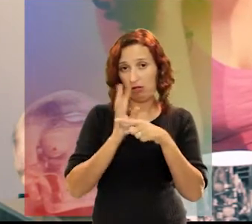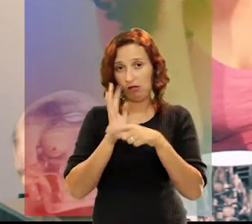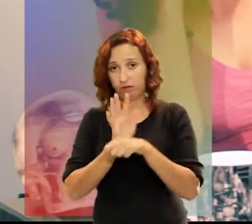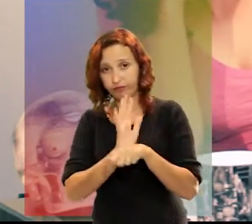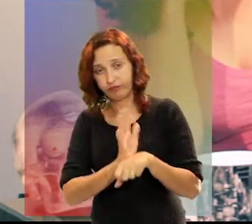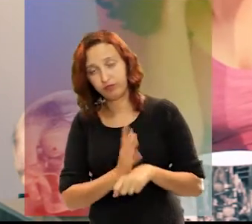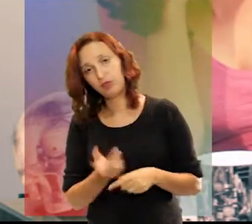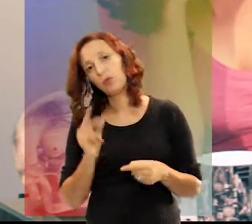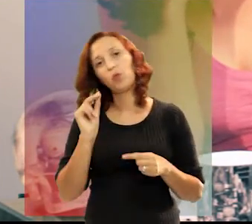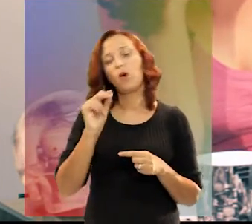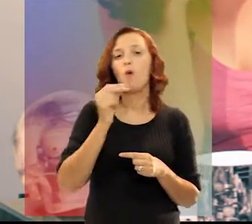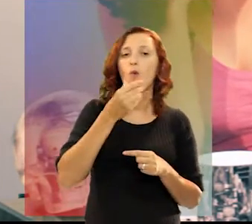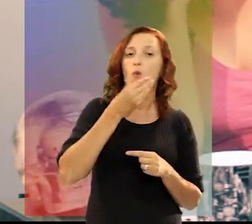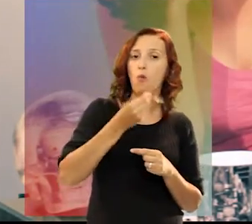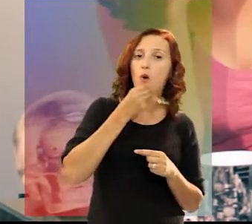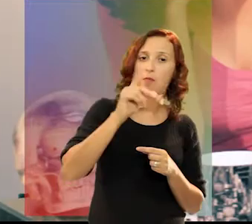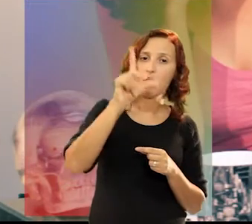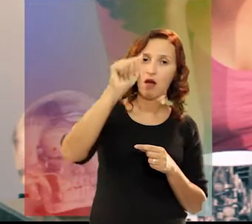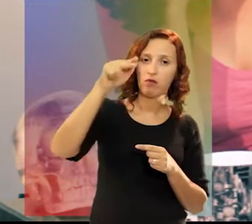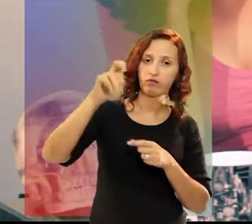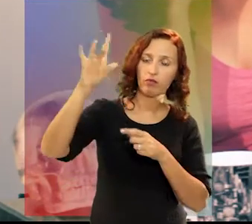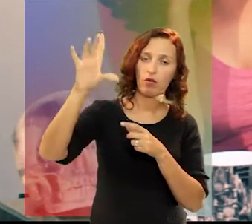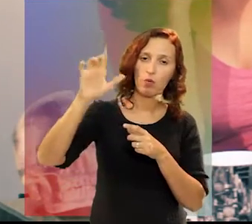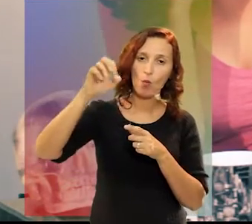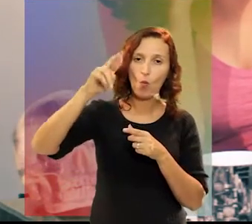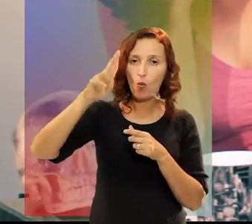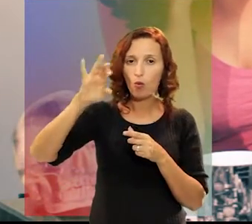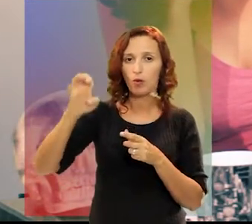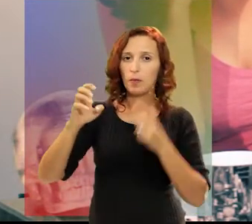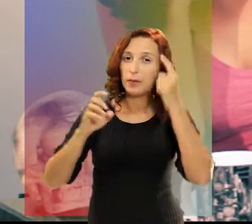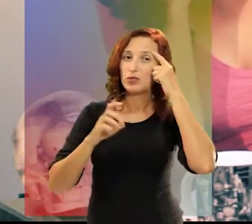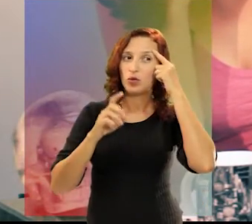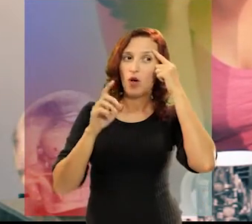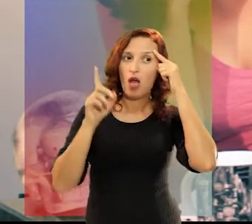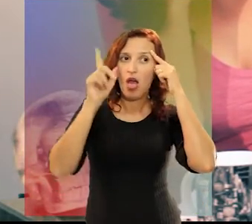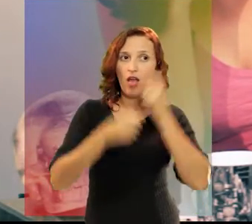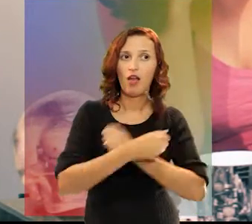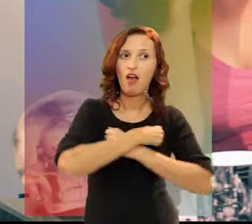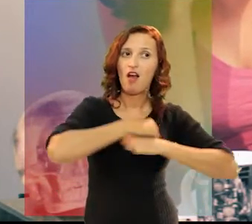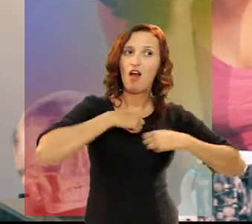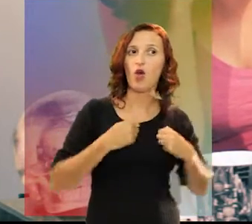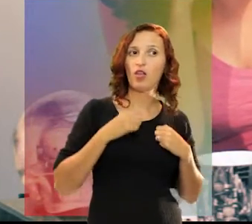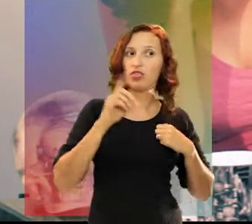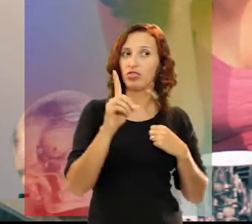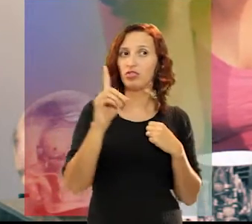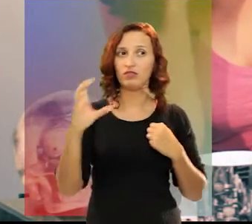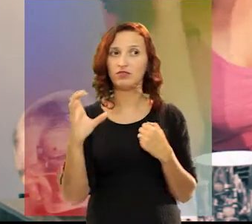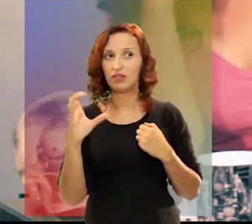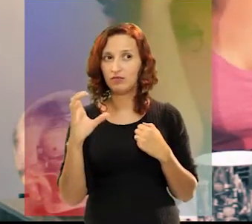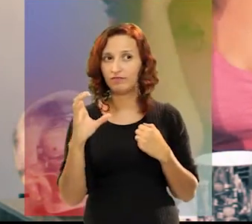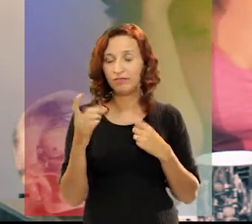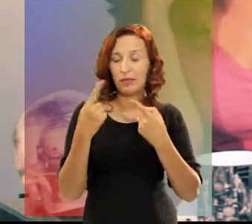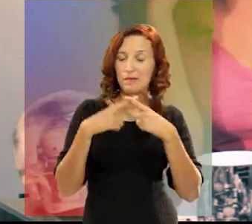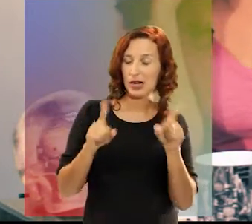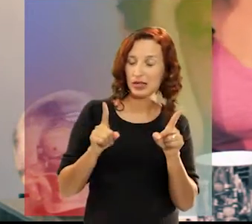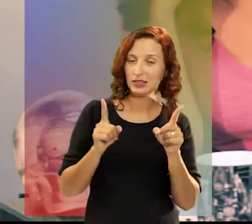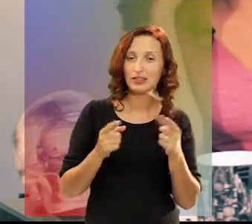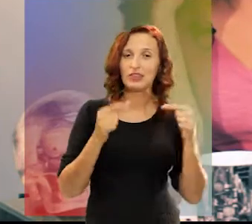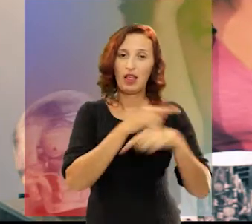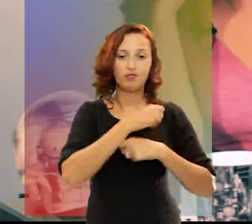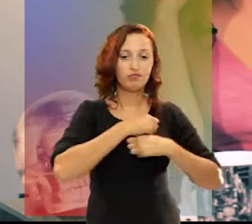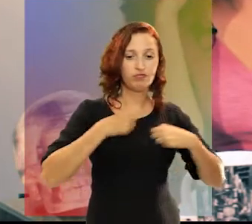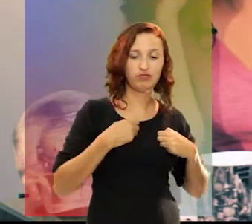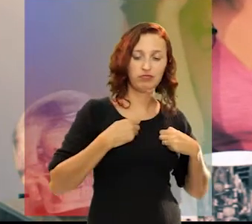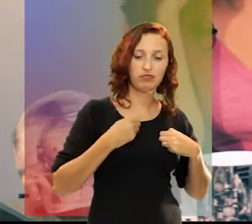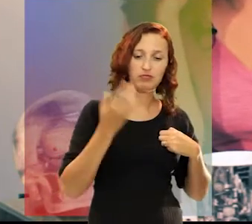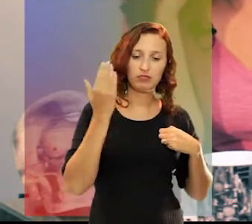Watchmen é que o Alan Moore escreveu a história do Watchmen com os super-heróis da DC. Com Batman, Super-Homem. Tipo assim, o Super-Homem